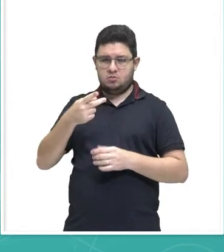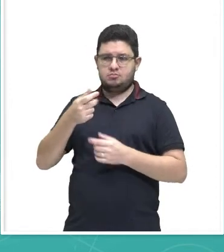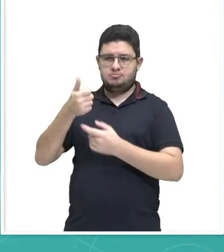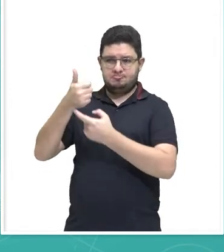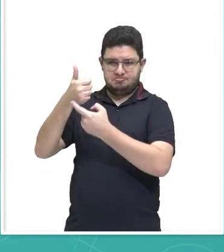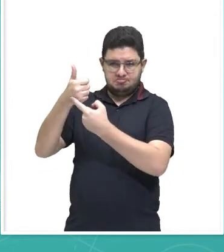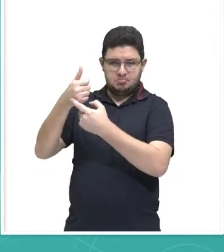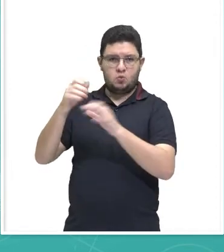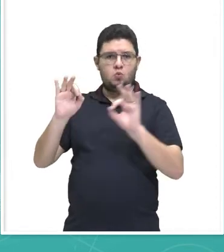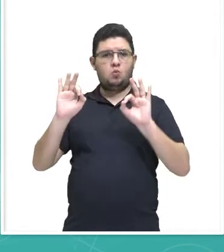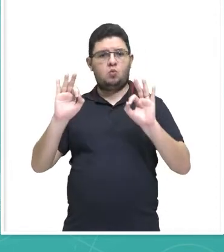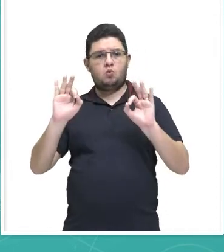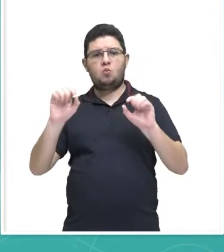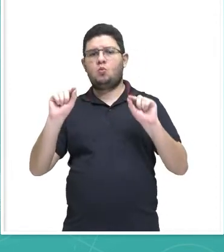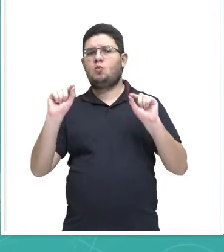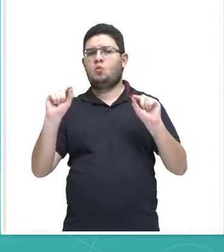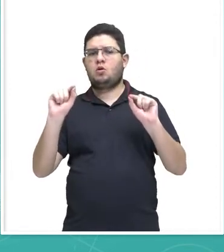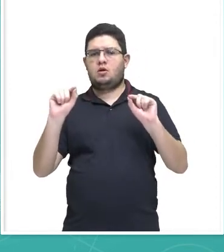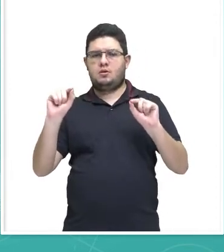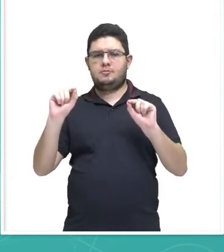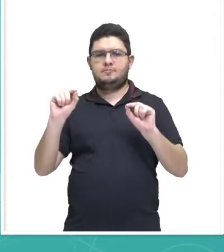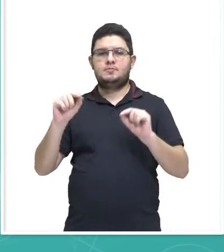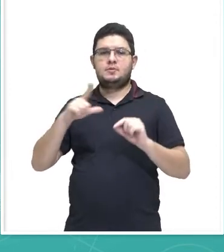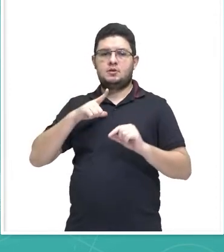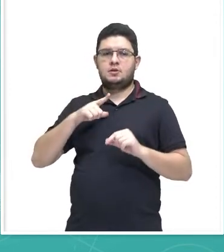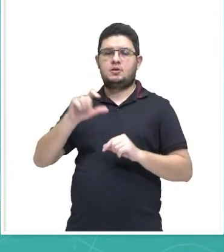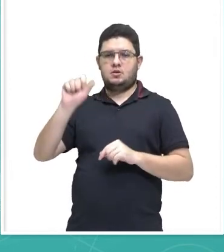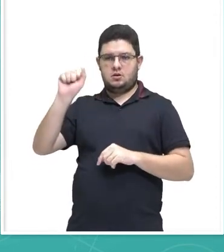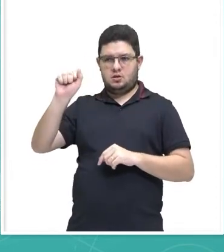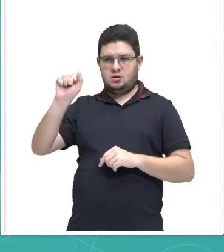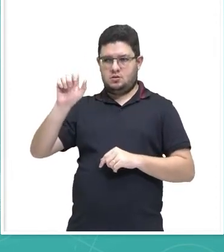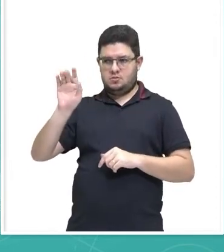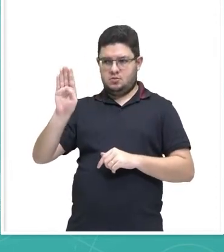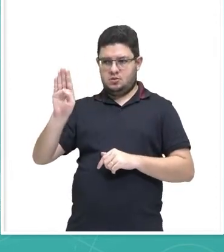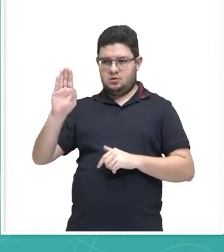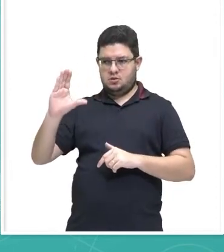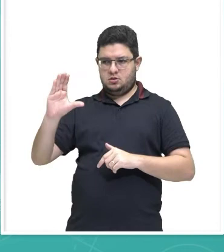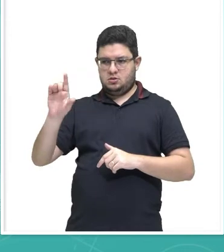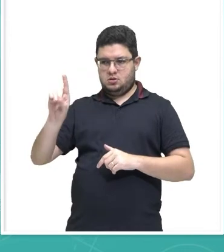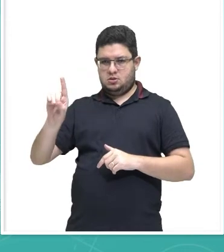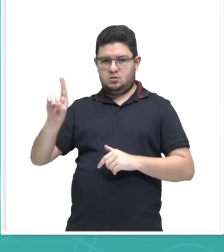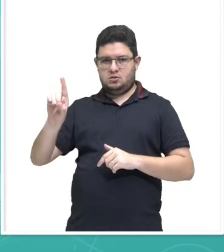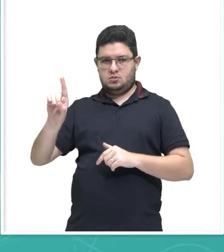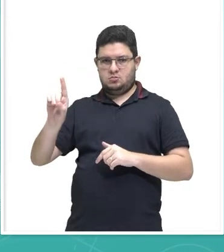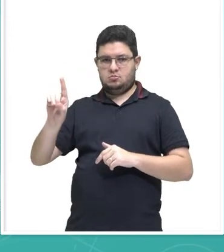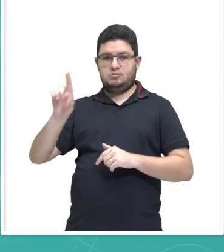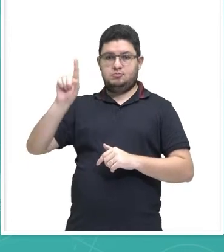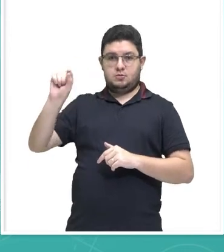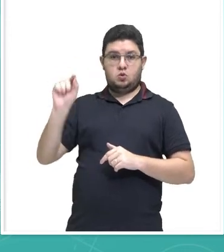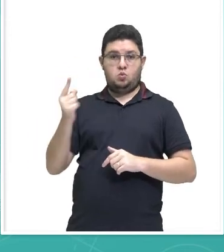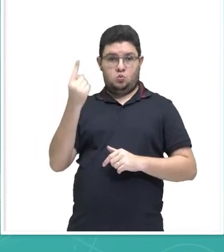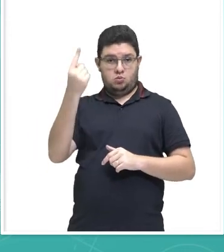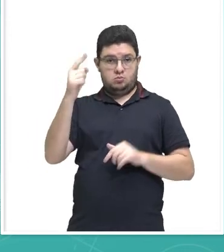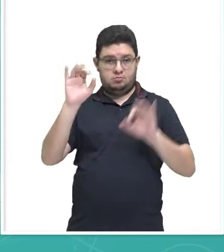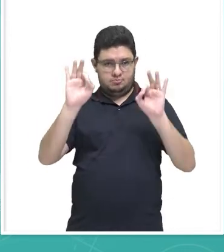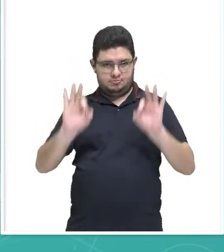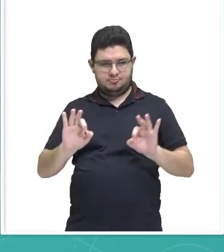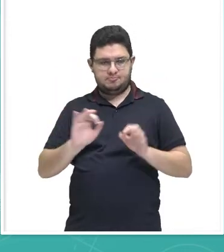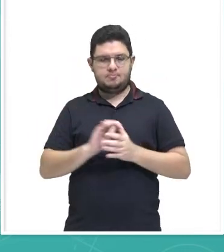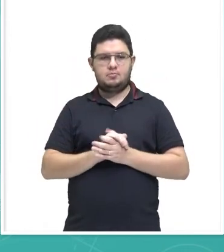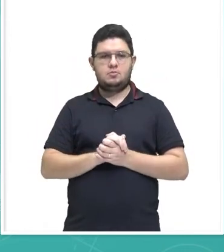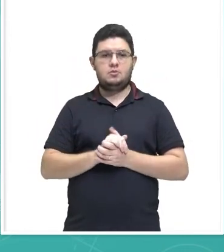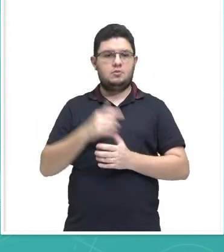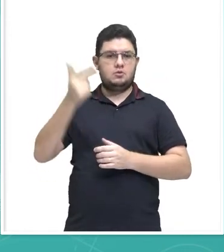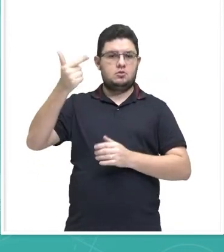têm aí 4 afirmativas, vocês têm que ver qual delas é correta, na verdade, alternativas, né? Na